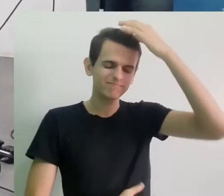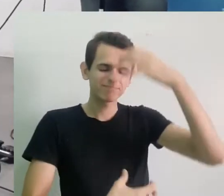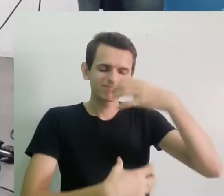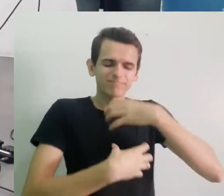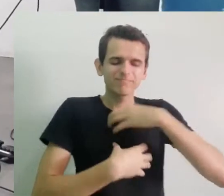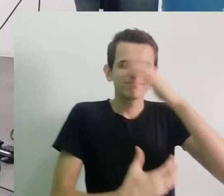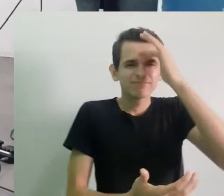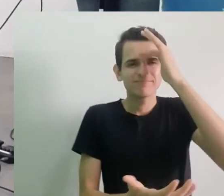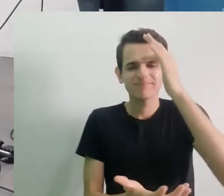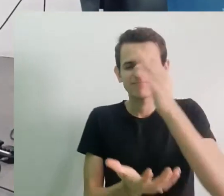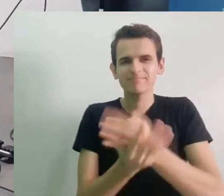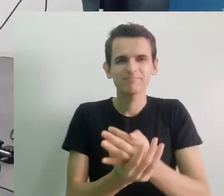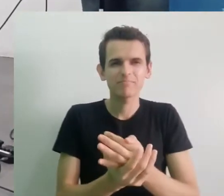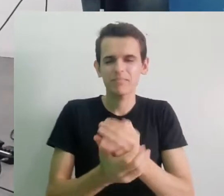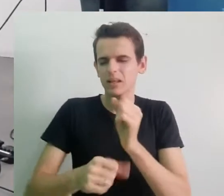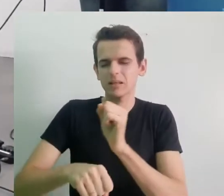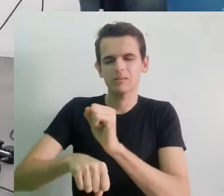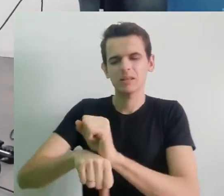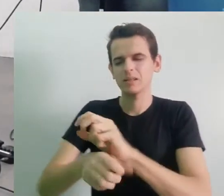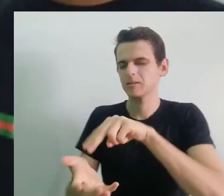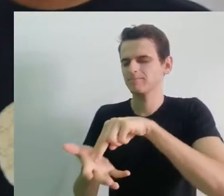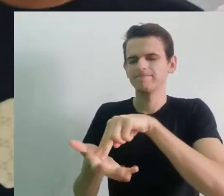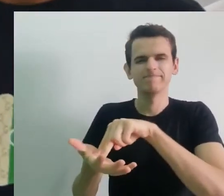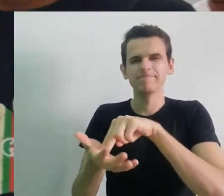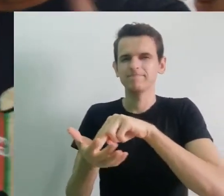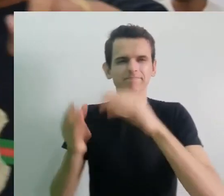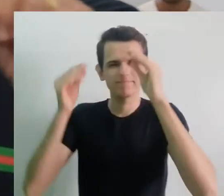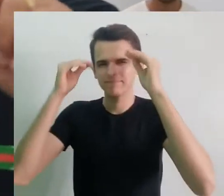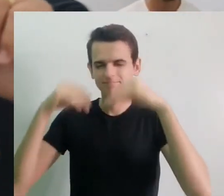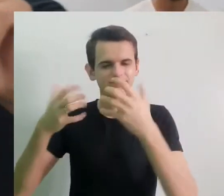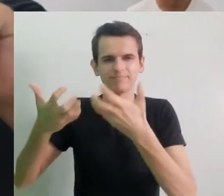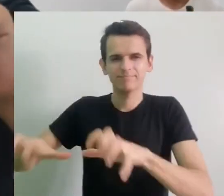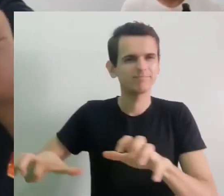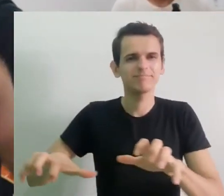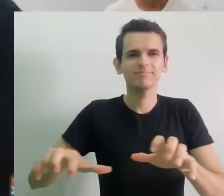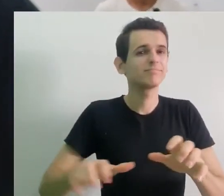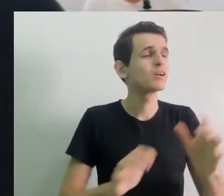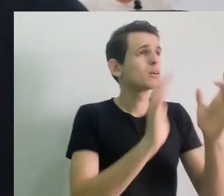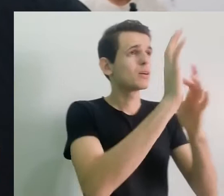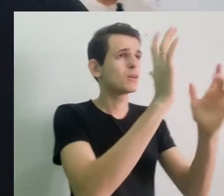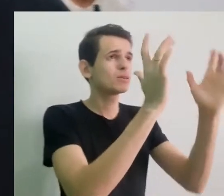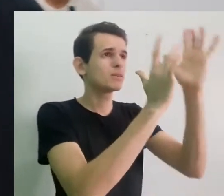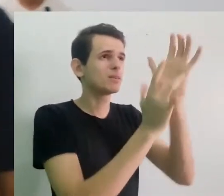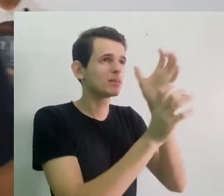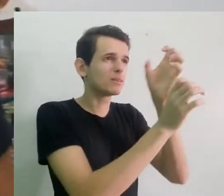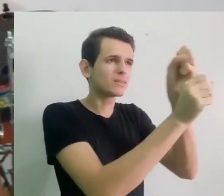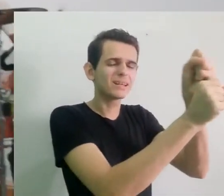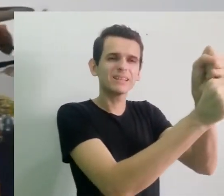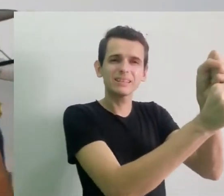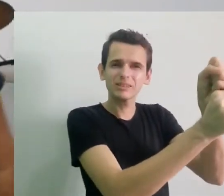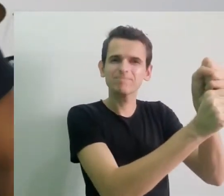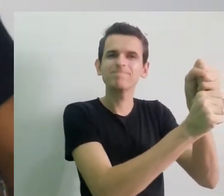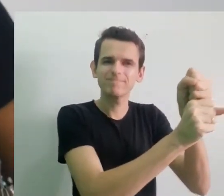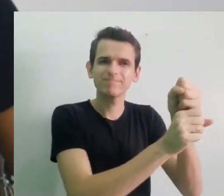vivo pela fé e não vacilo, eu não paro, eu não desisto. Eu sou de Deus, eu sou de